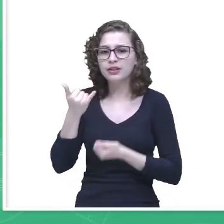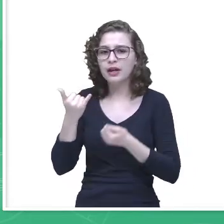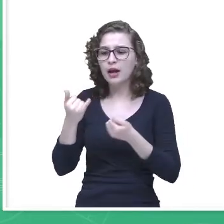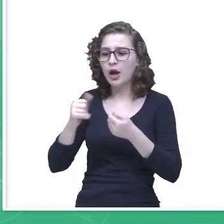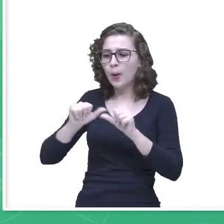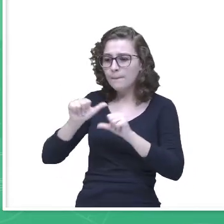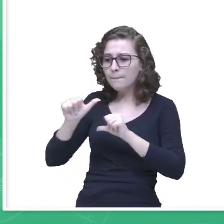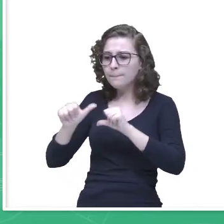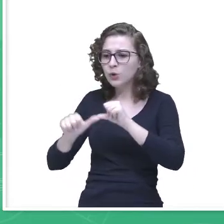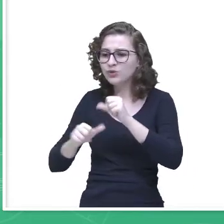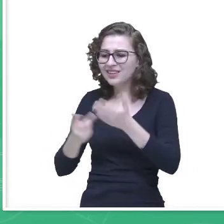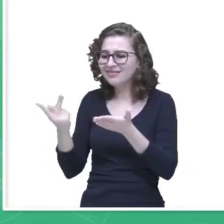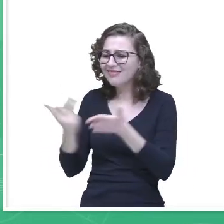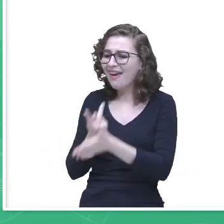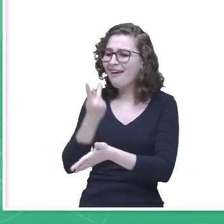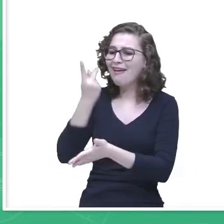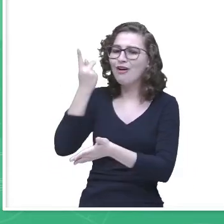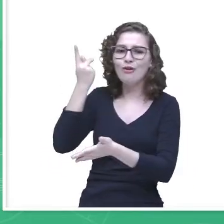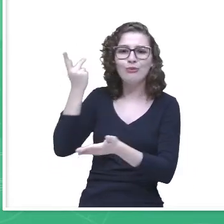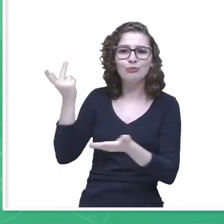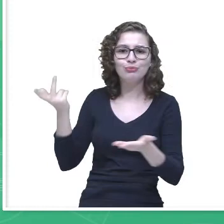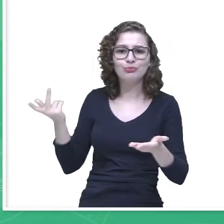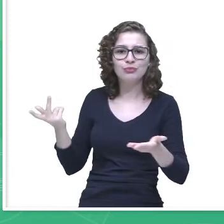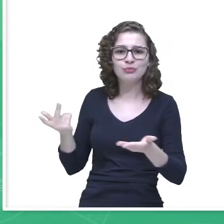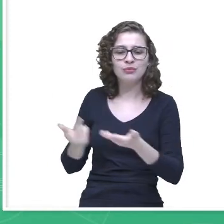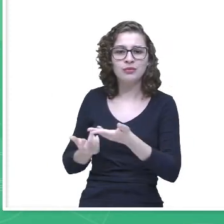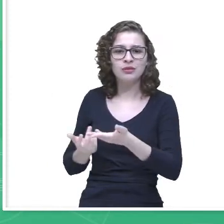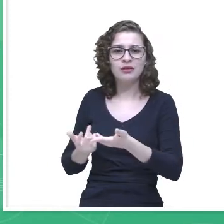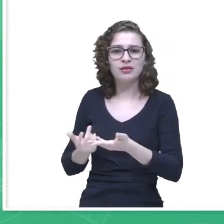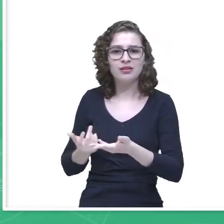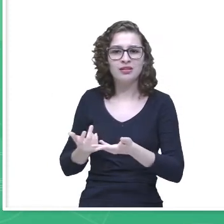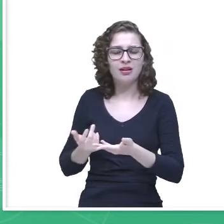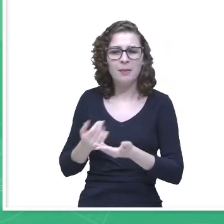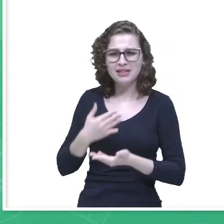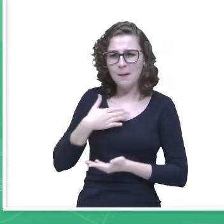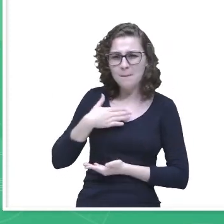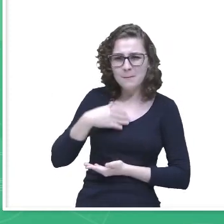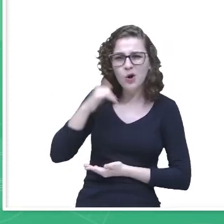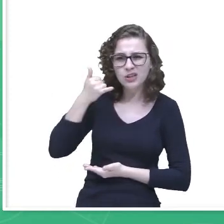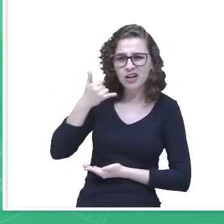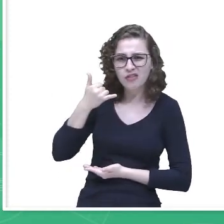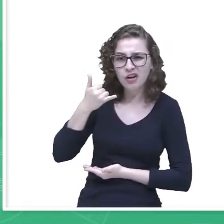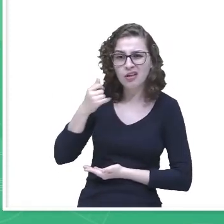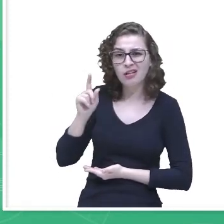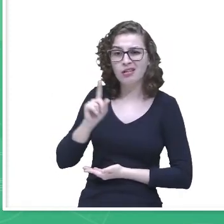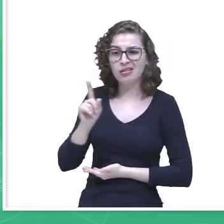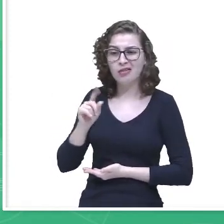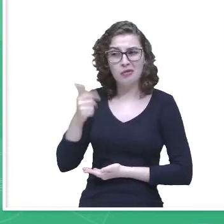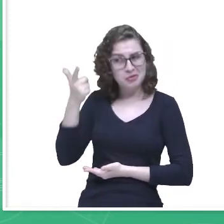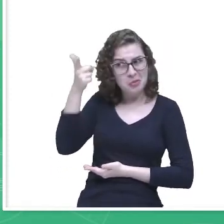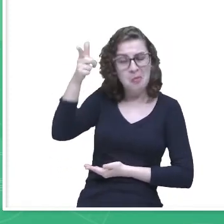coloquei 111112. Vai ligar para mim? Não vai, gente, não vai. Vai ligar lá pro